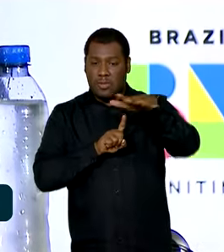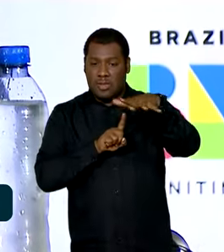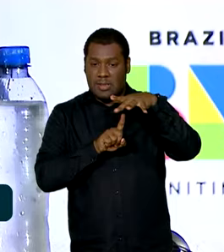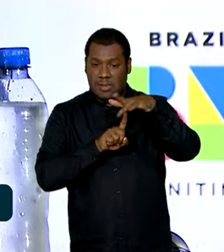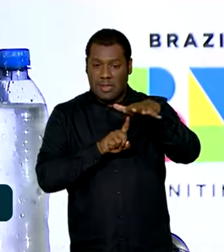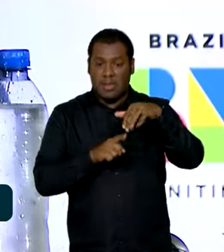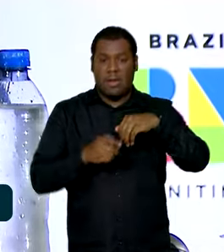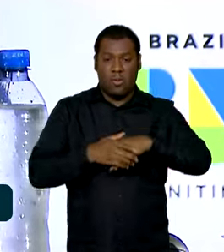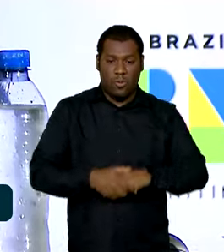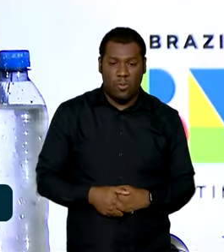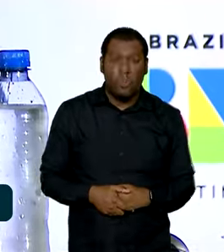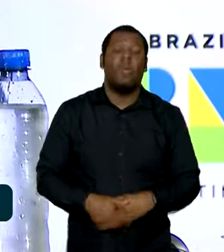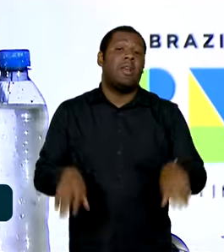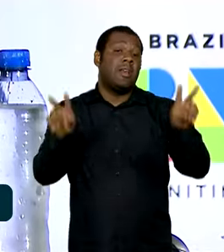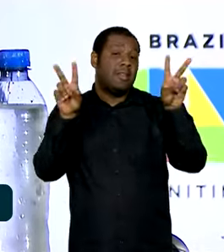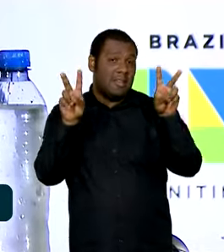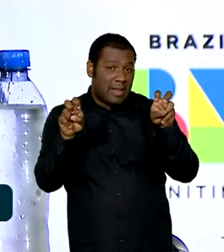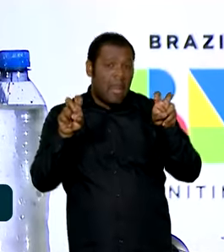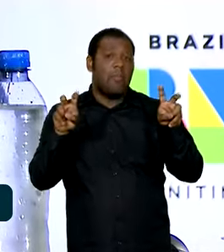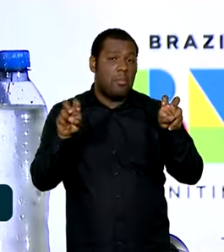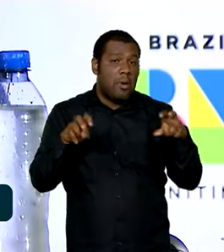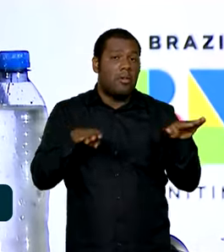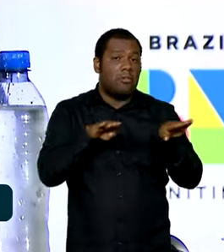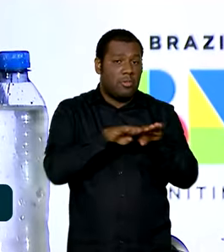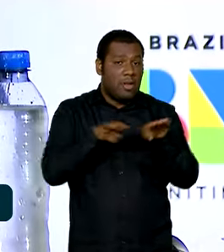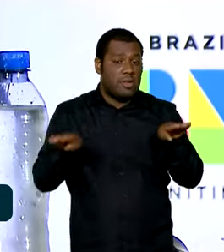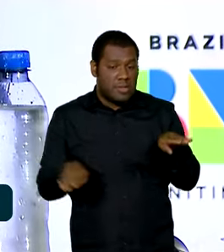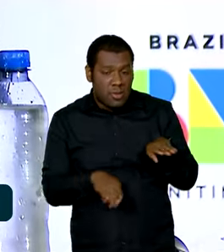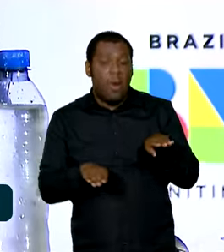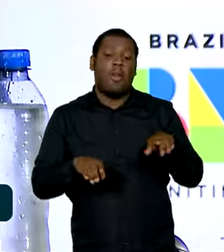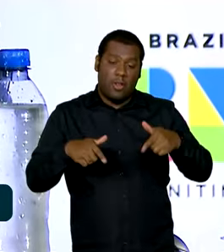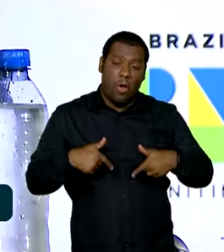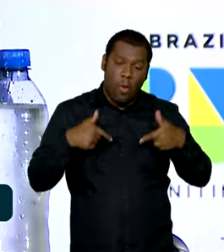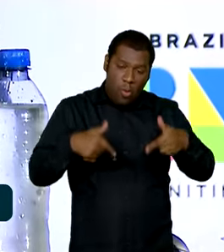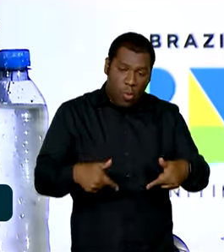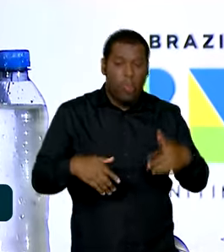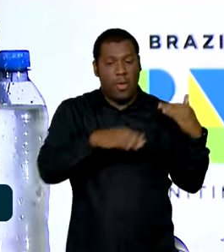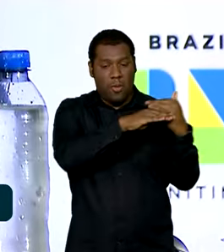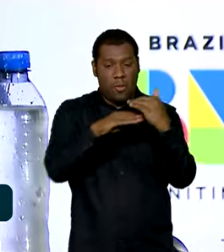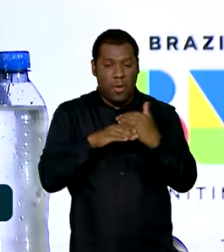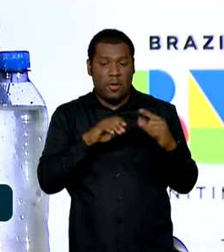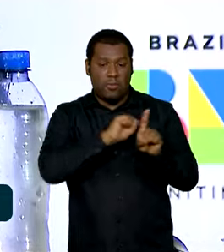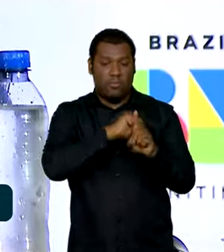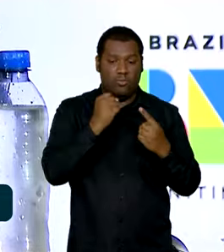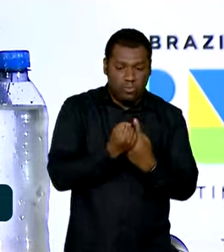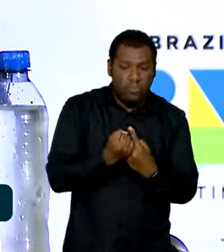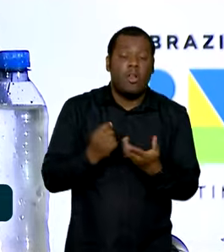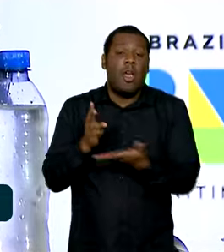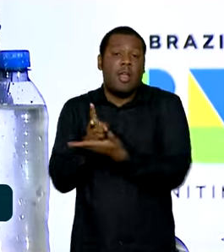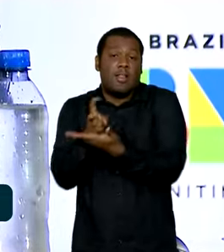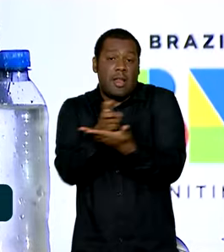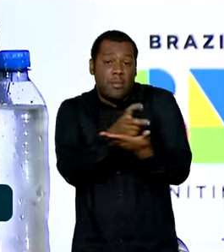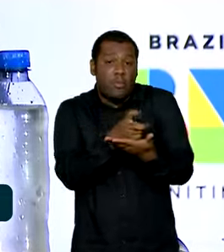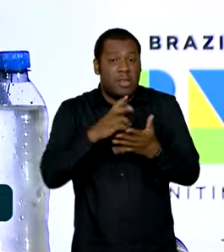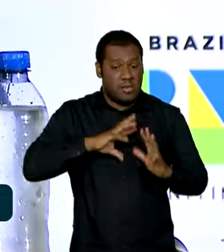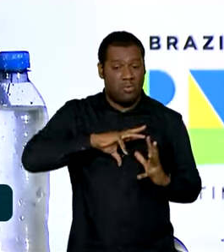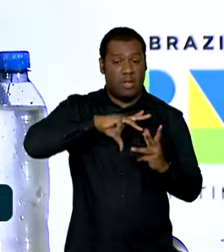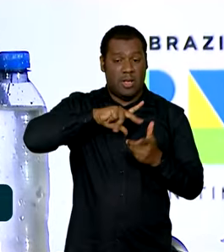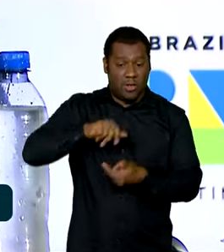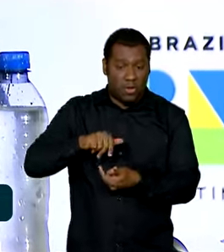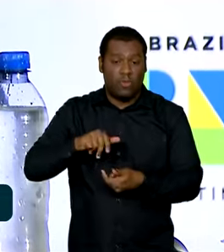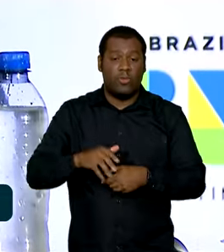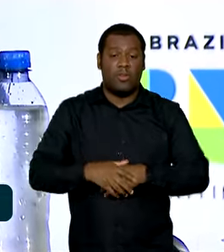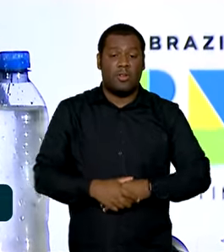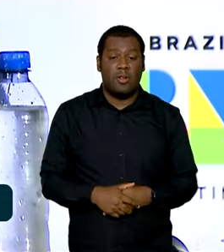bancos centrais com o tema da desigualdade, foi muito notado. A questão da tributação internacional, que já tem,